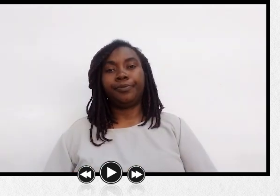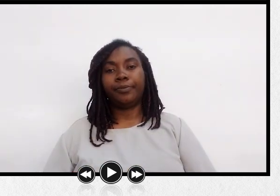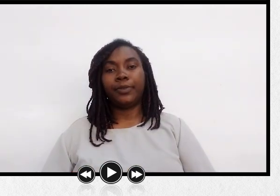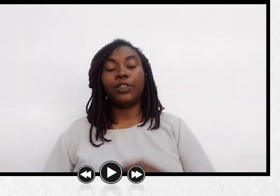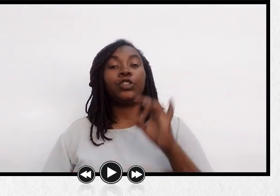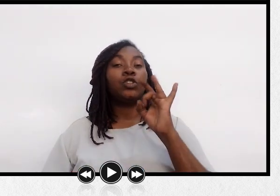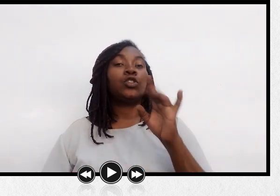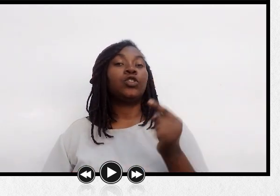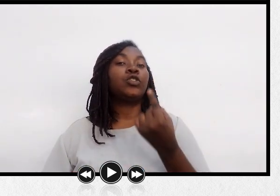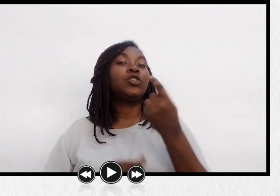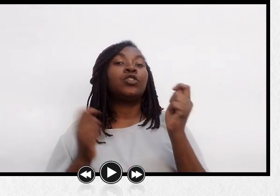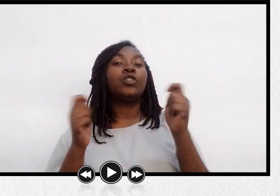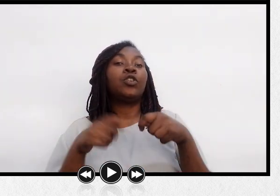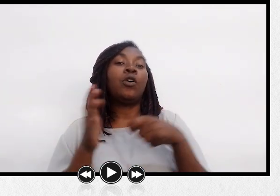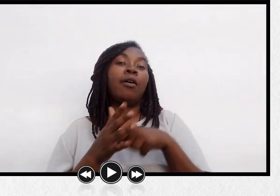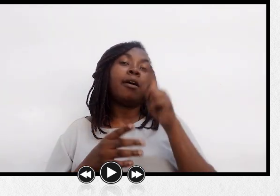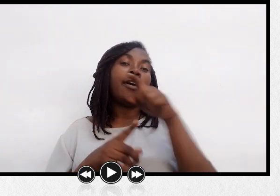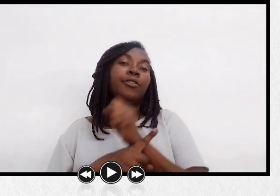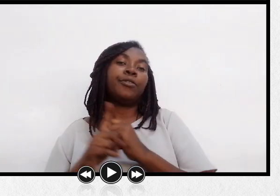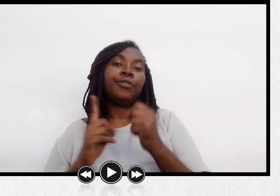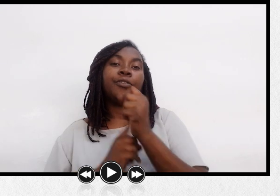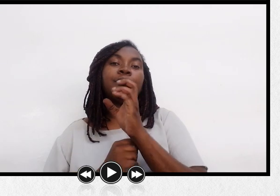pode lutar é a sociedade civil.